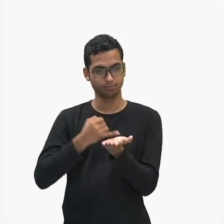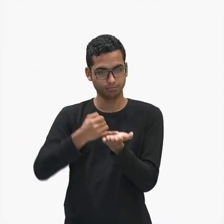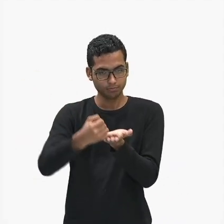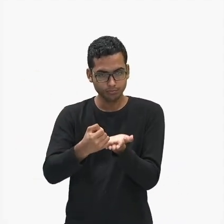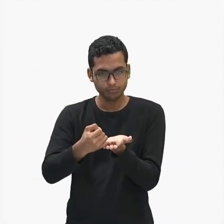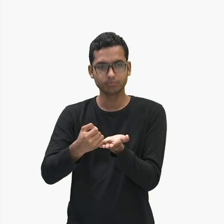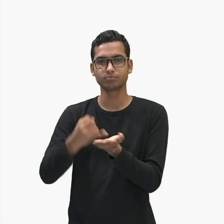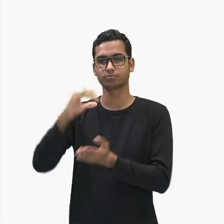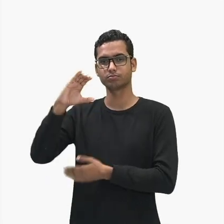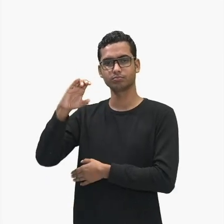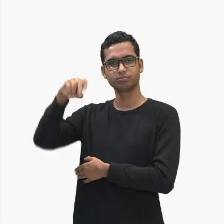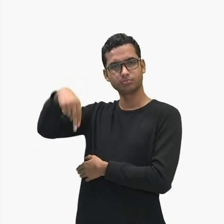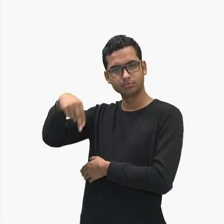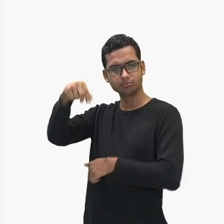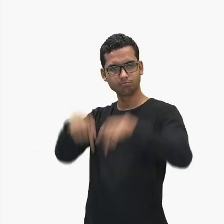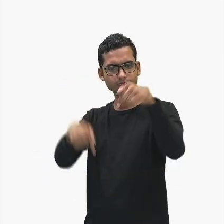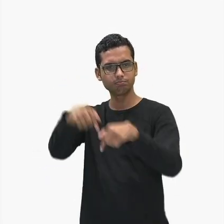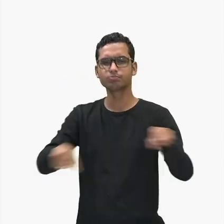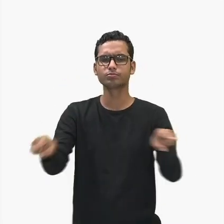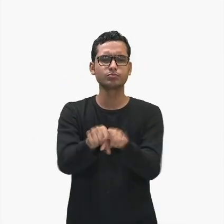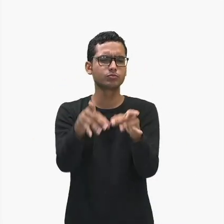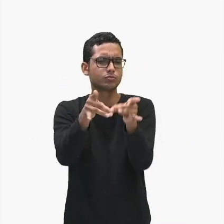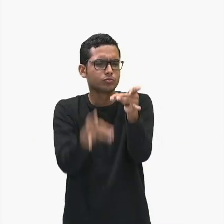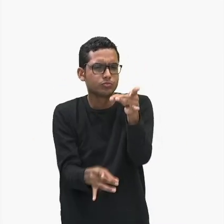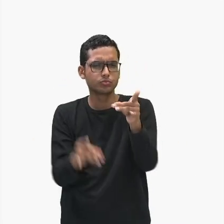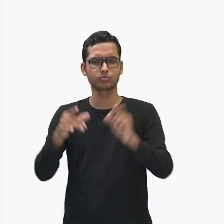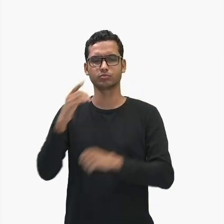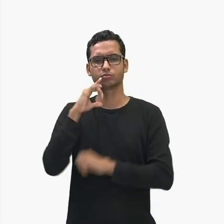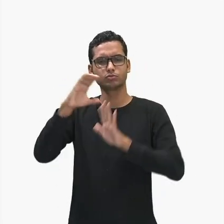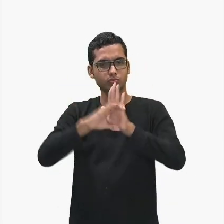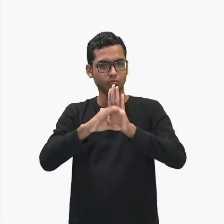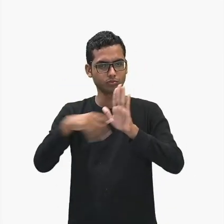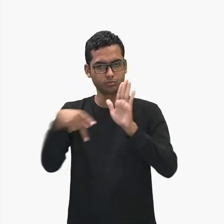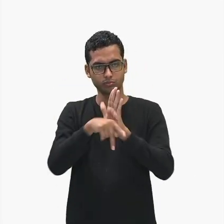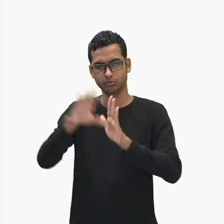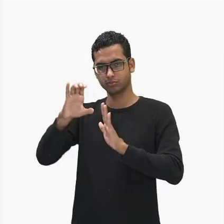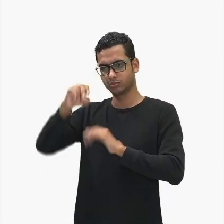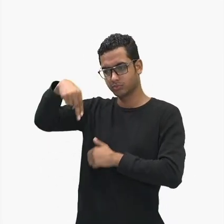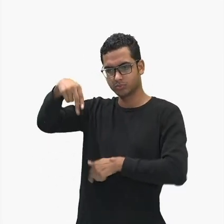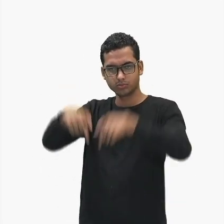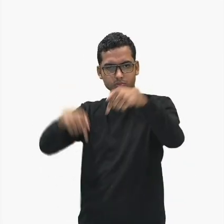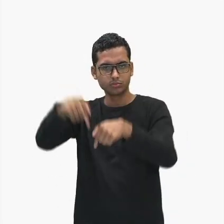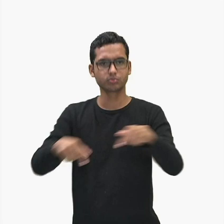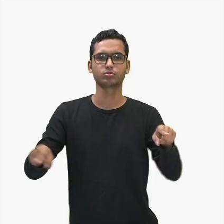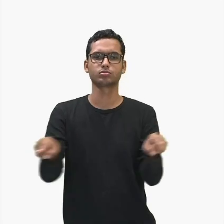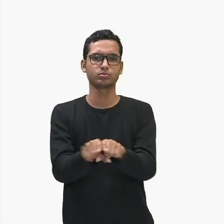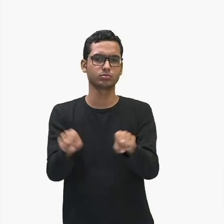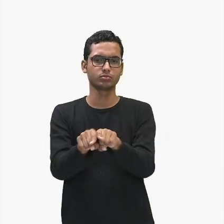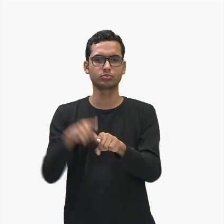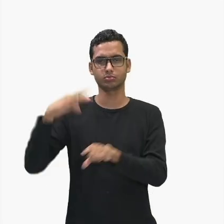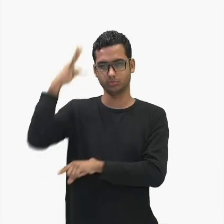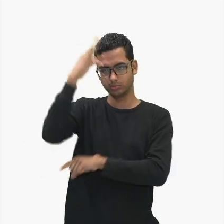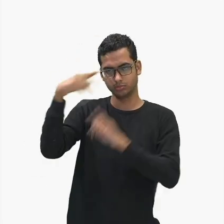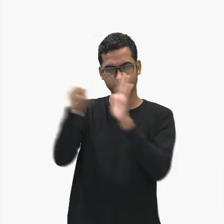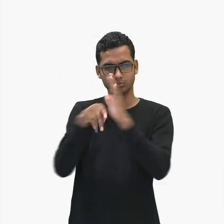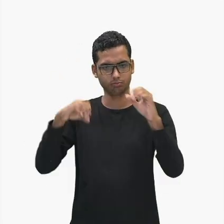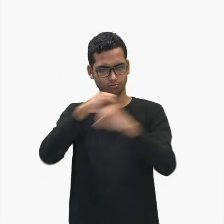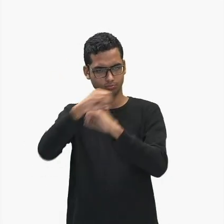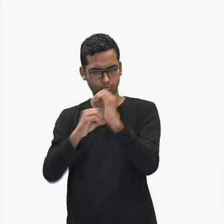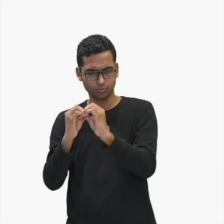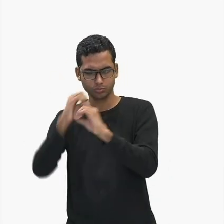à cinética química e o detalhamento, conceito de cinética química e teoria